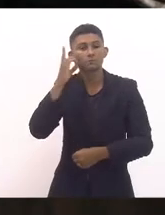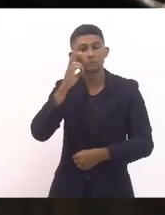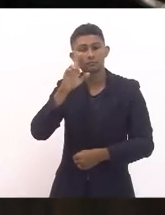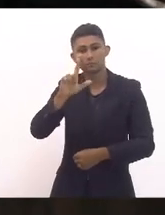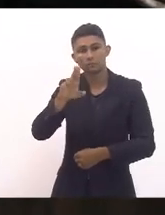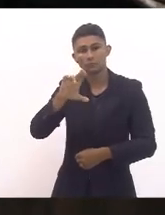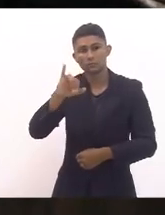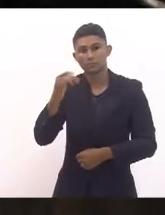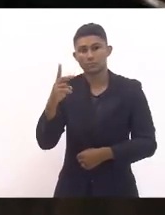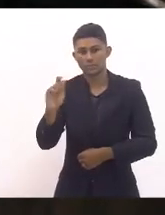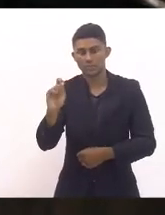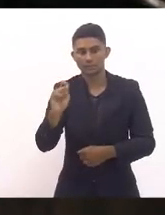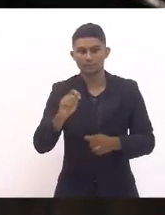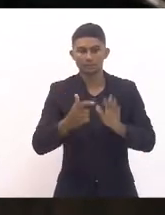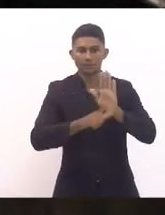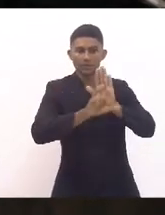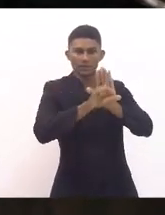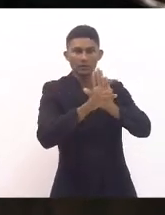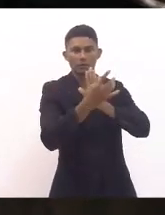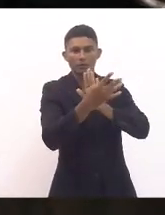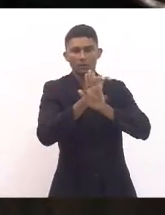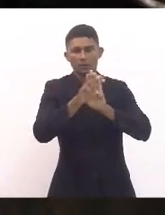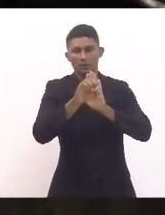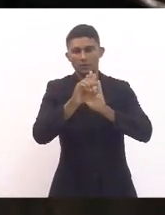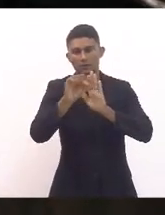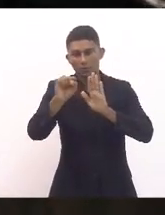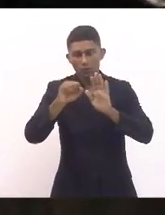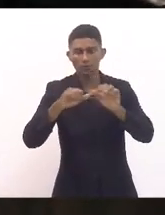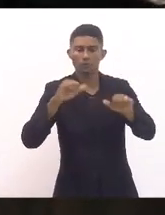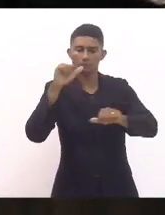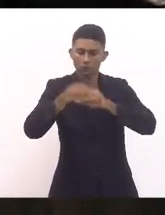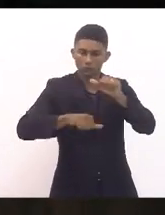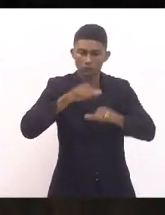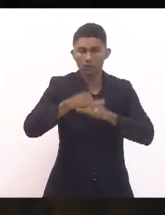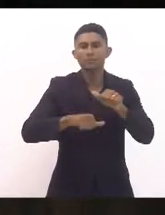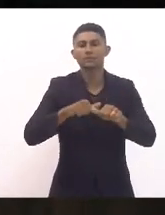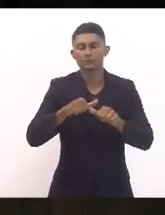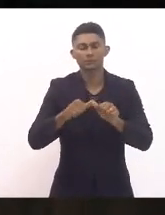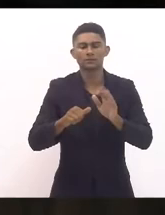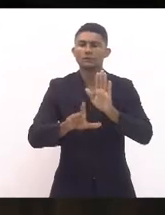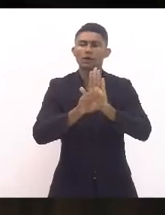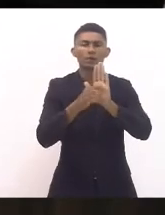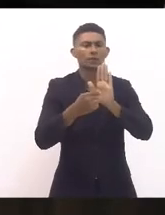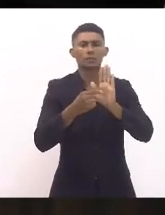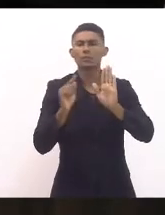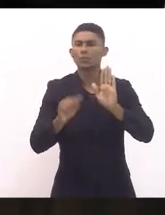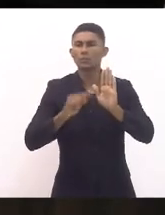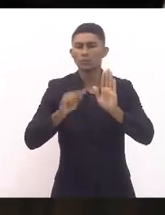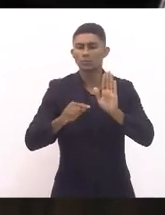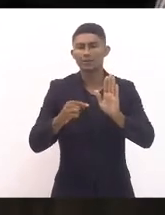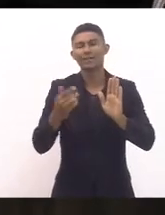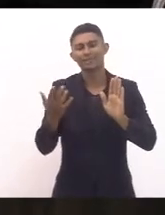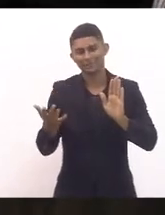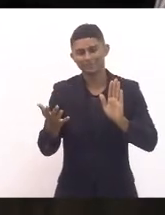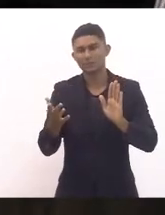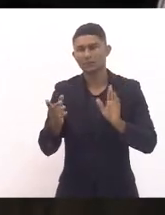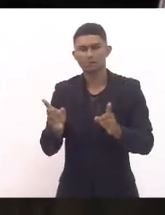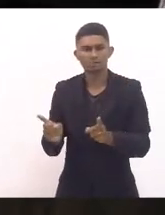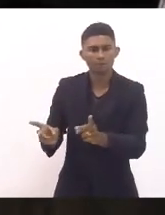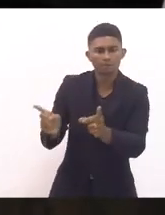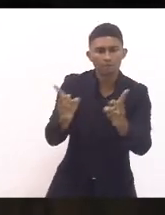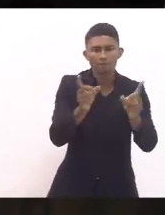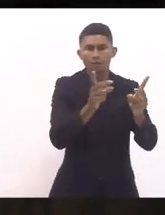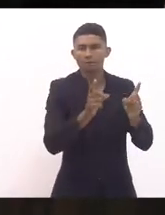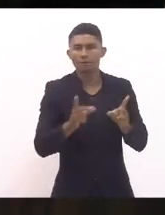a lei 4.508 de 11 de janeiro de 2005, que proíbe a comercialização, aquisição, confecção e distribuição